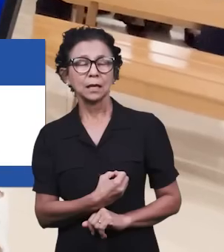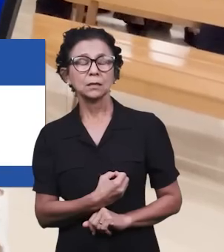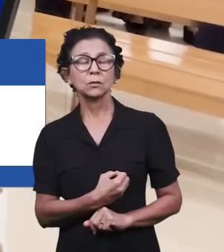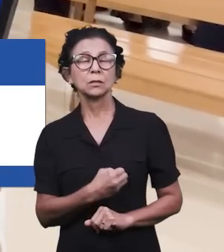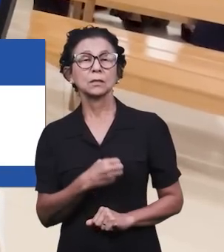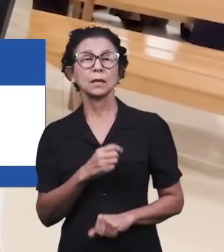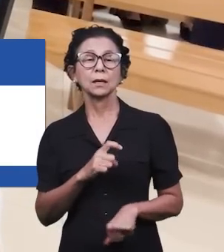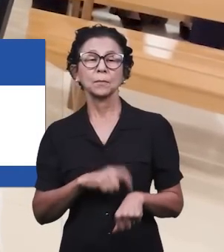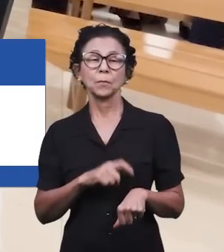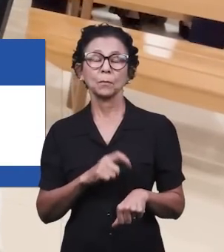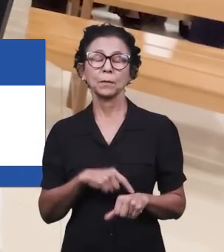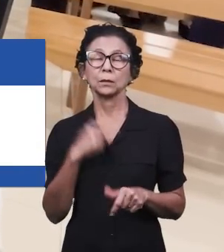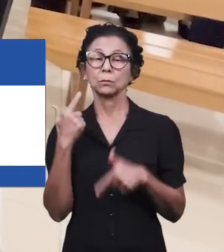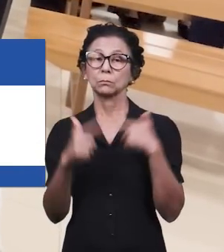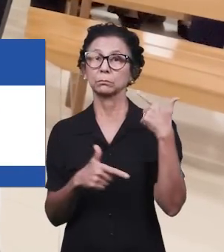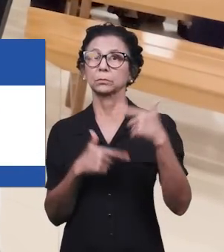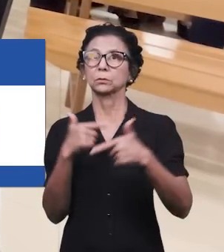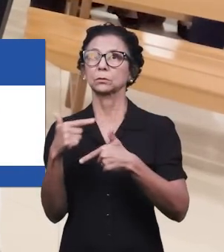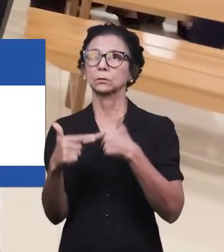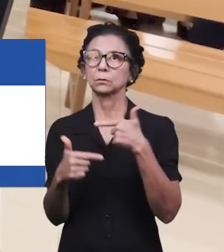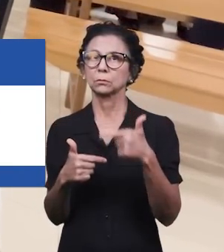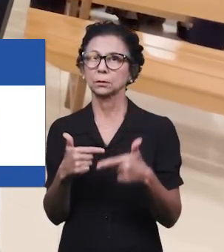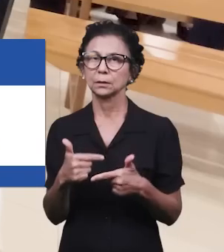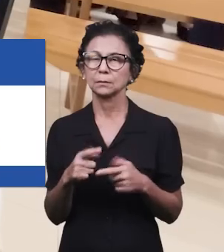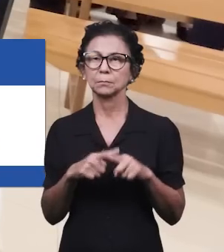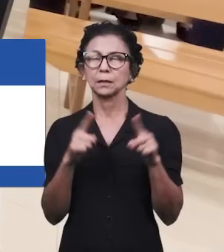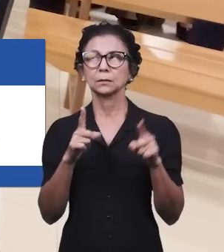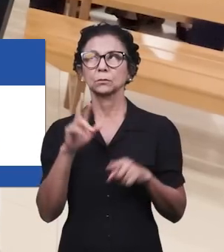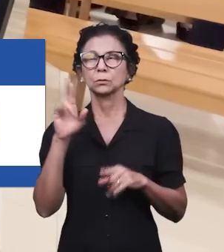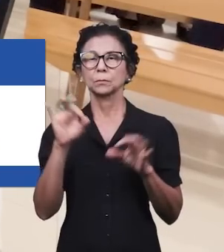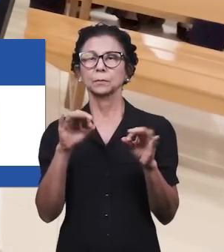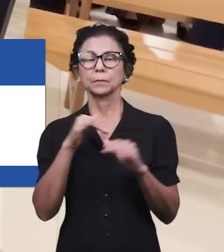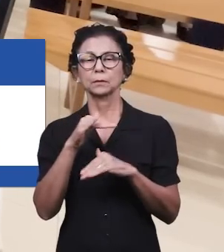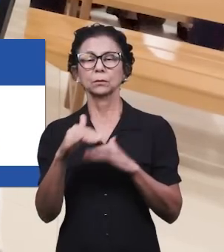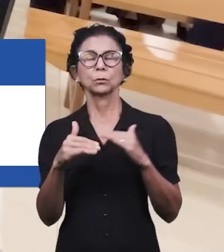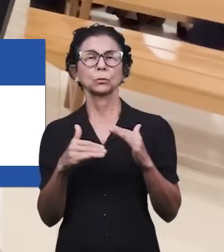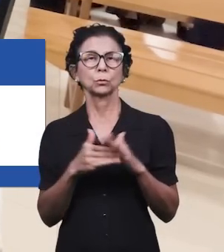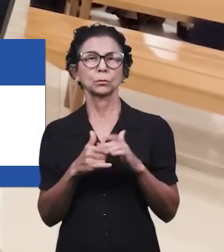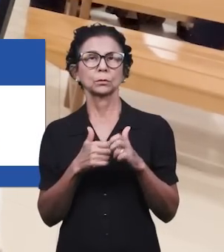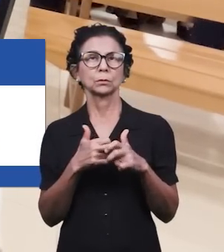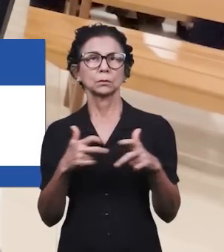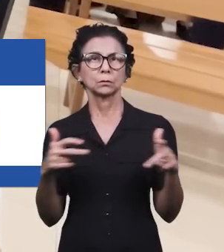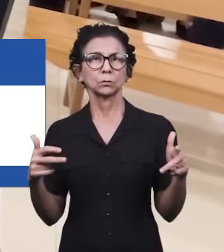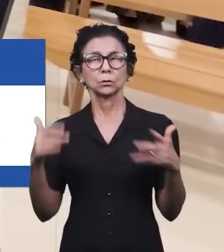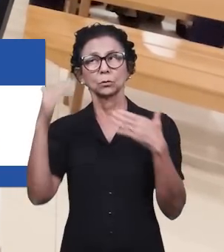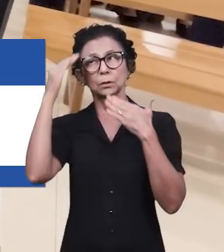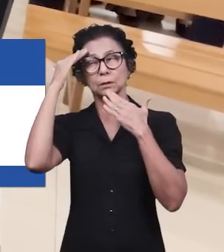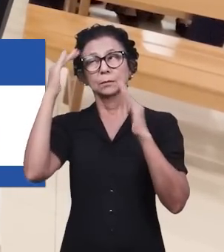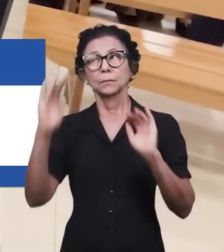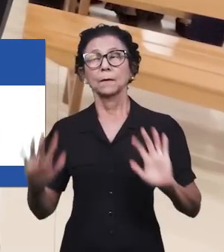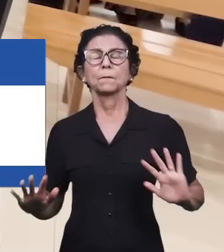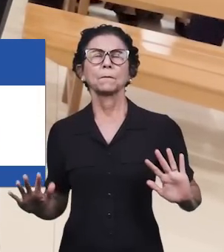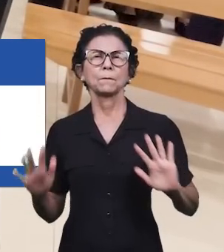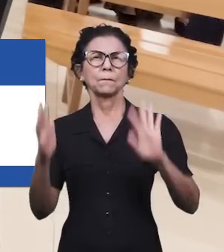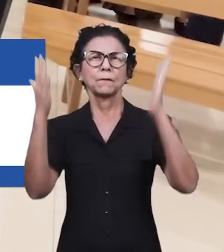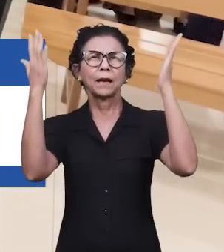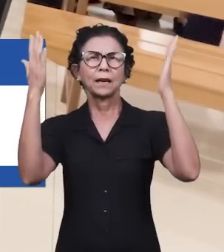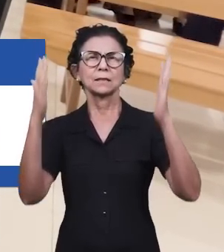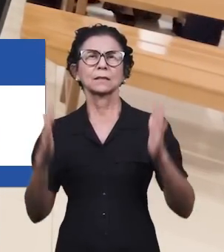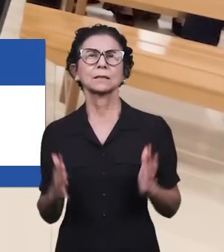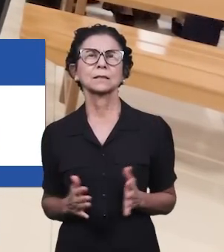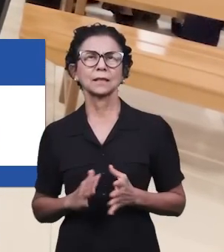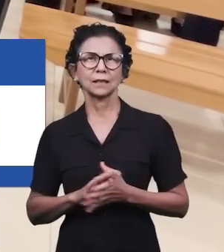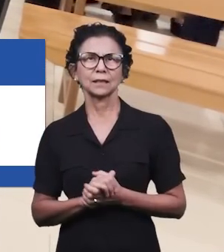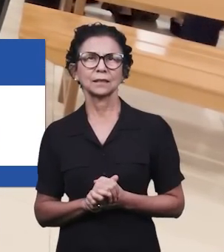Alguns dias já, semanas, preparando todas as coisas. E nós agradecemos ao Senhor, porque foi uma grande festa, um grande